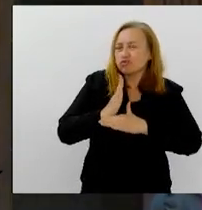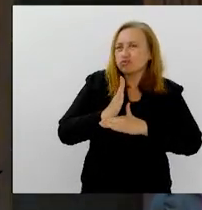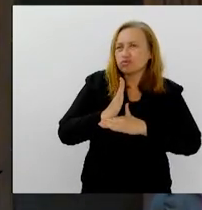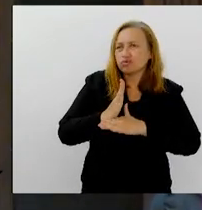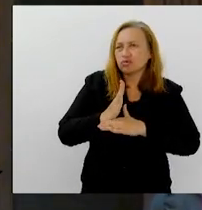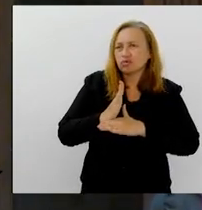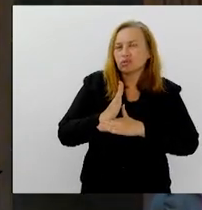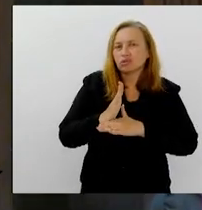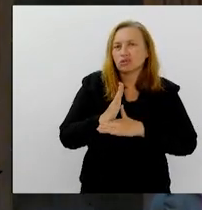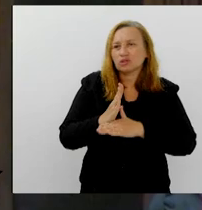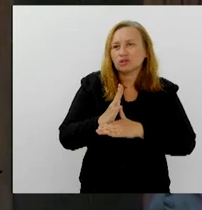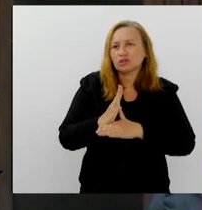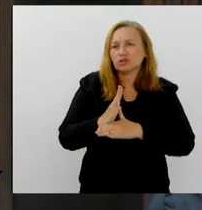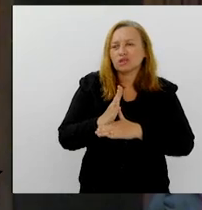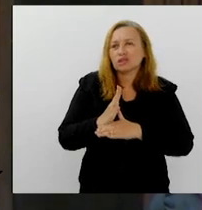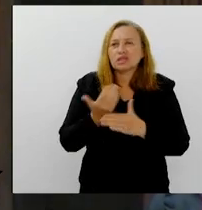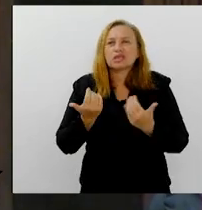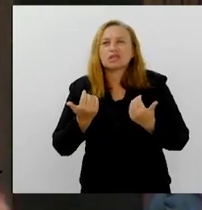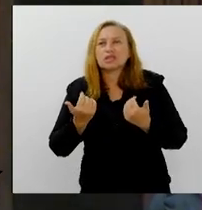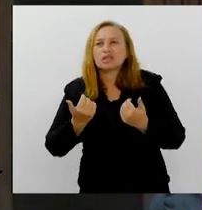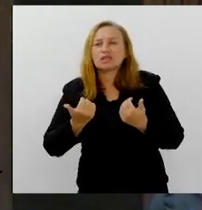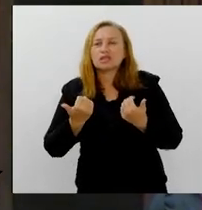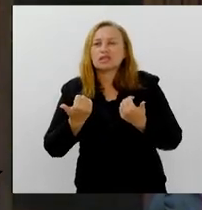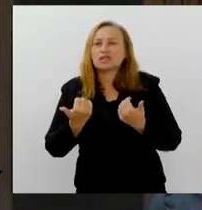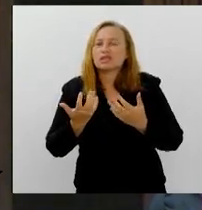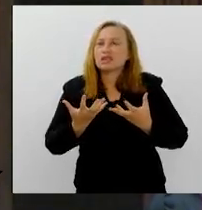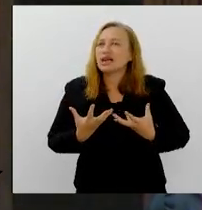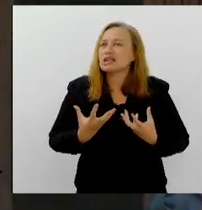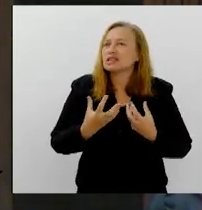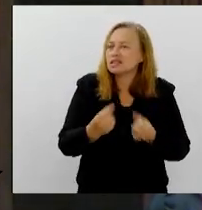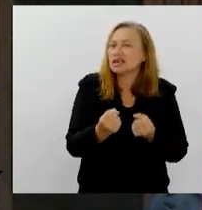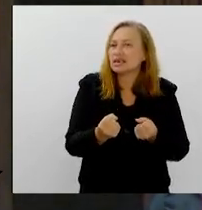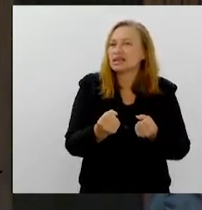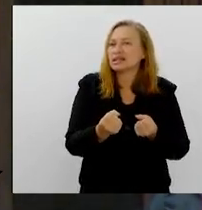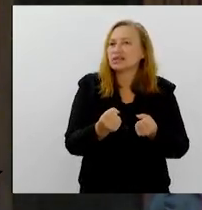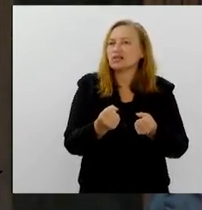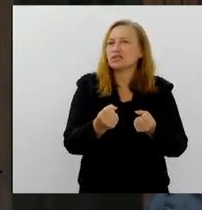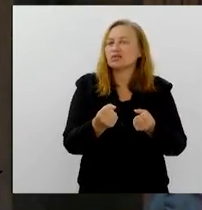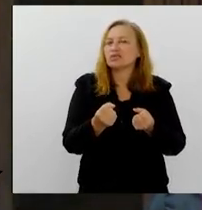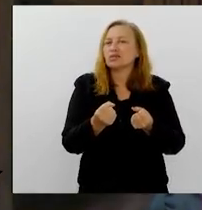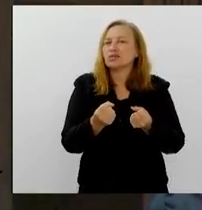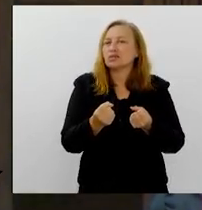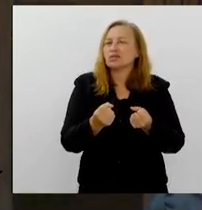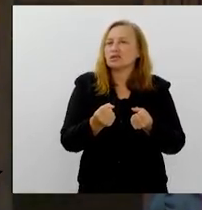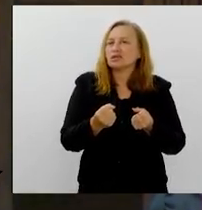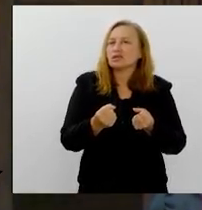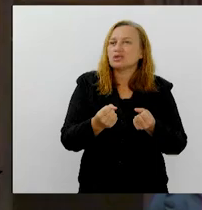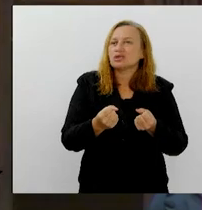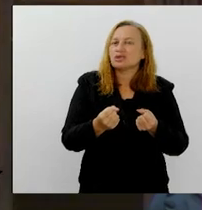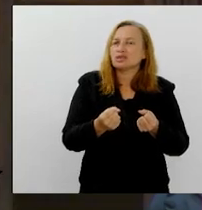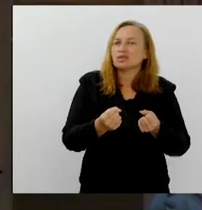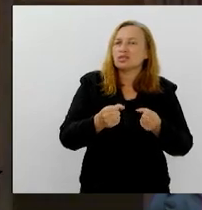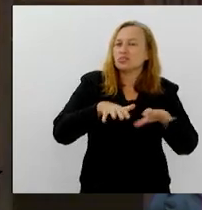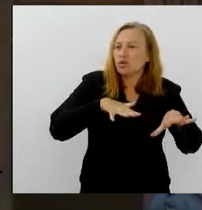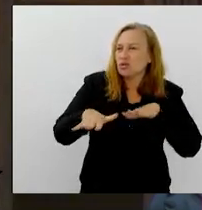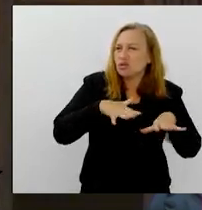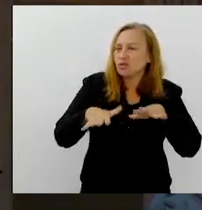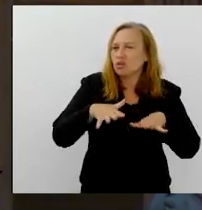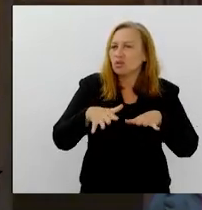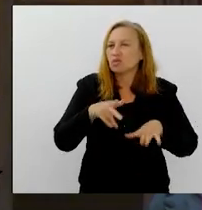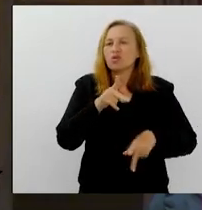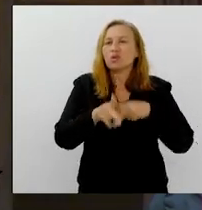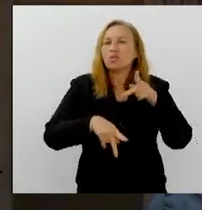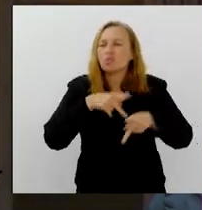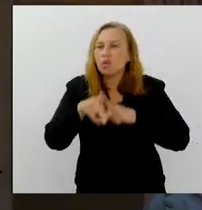insurgência, de emancipação, de rebeldia. Foi o modo pelo qual povos,